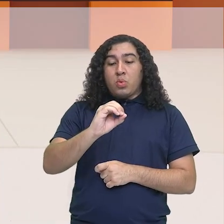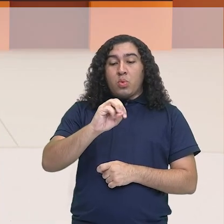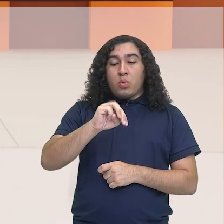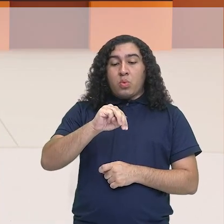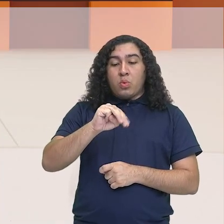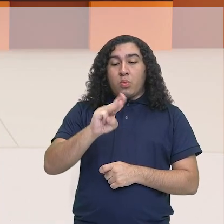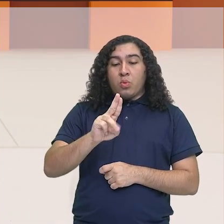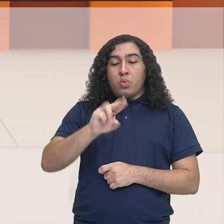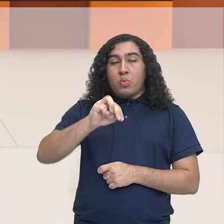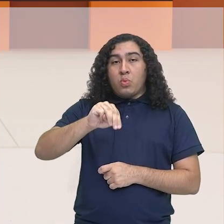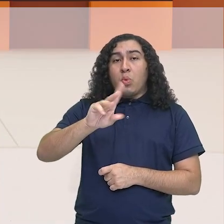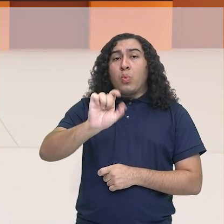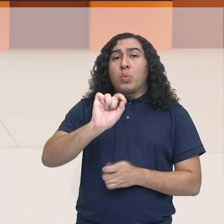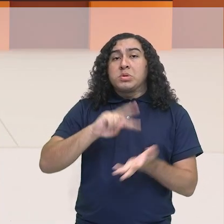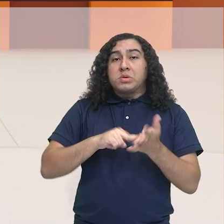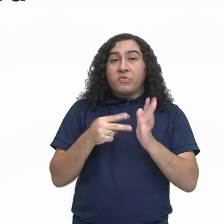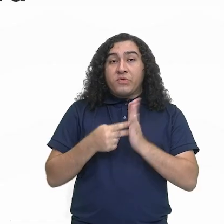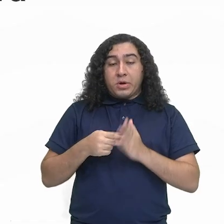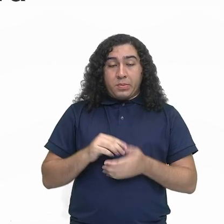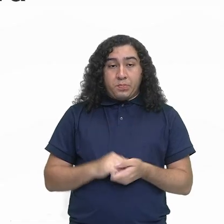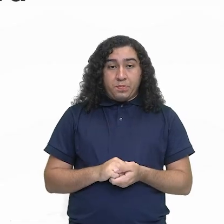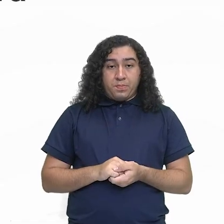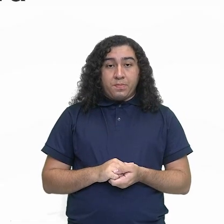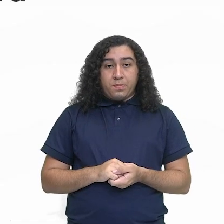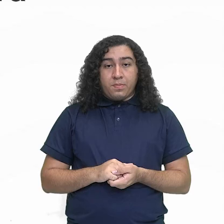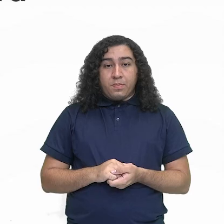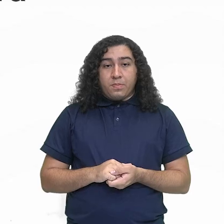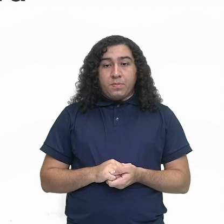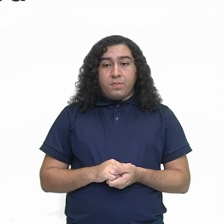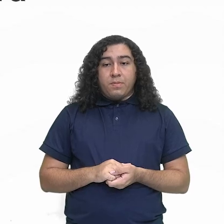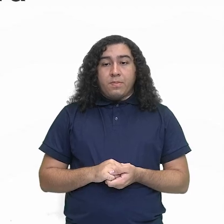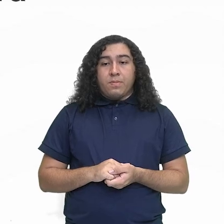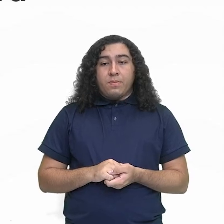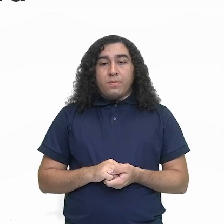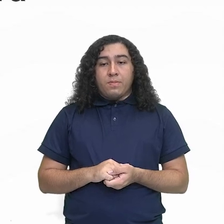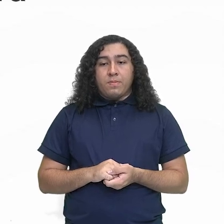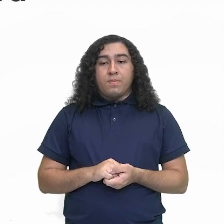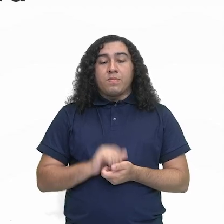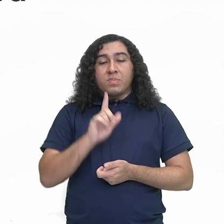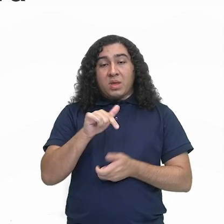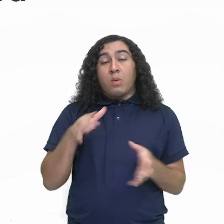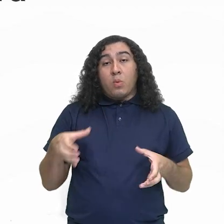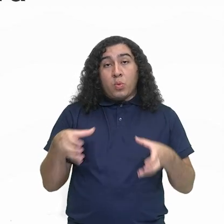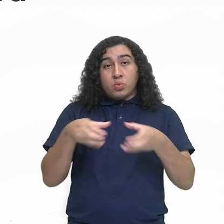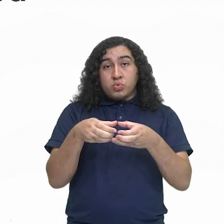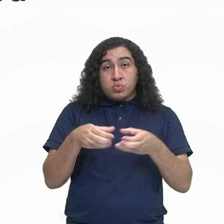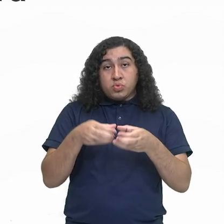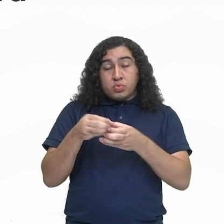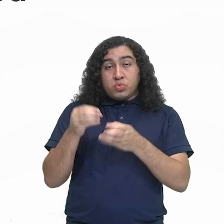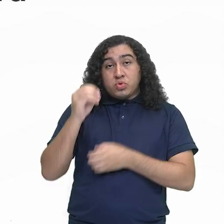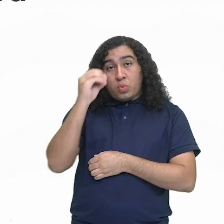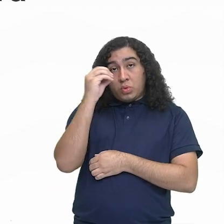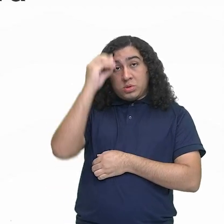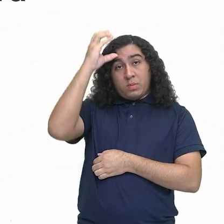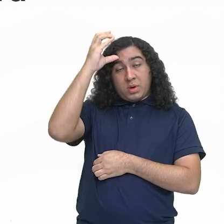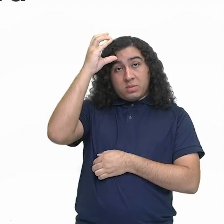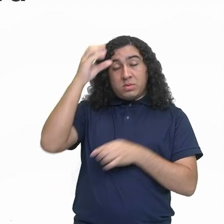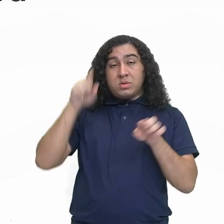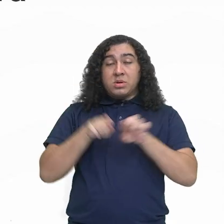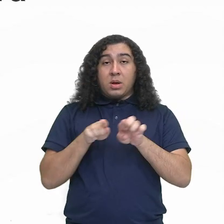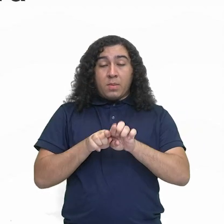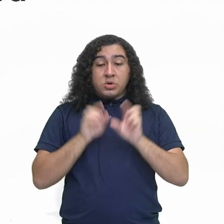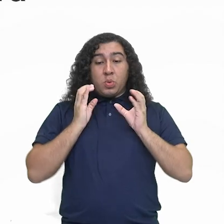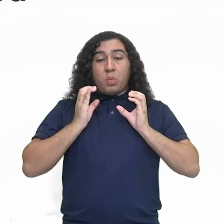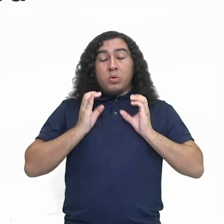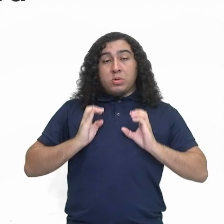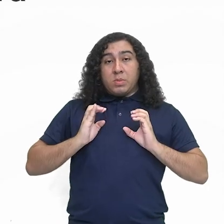senso comum? Né? O senso comum compreende, né, o conjunto de saberes e práticas produzidas com